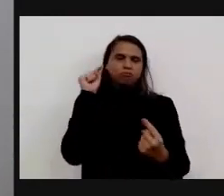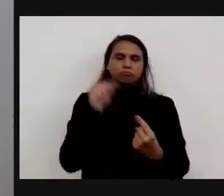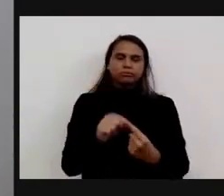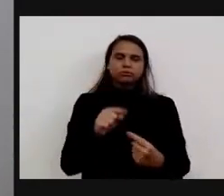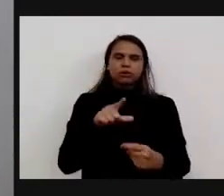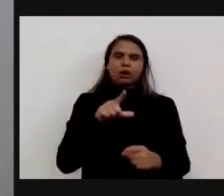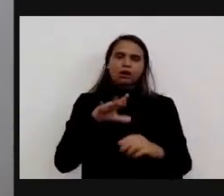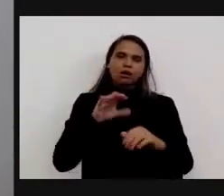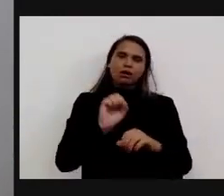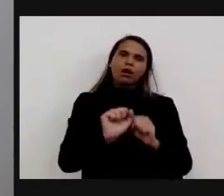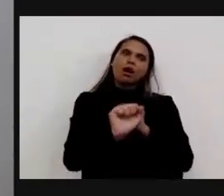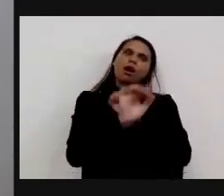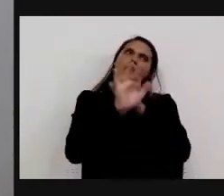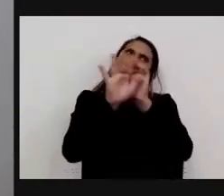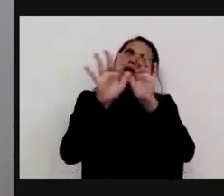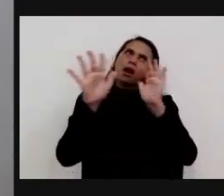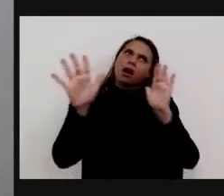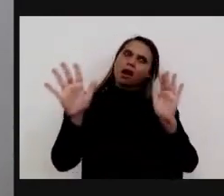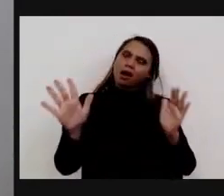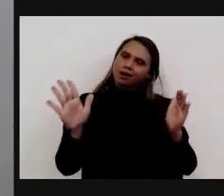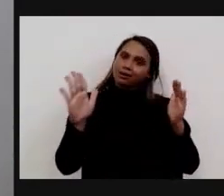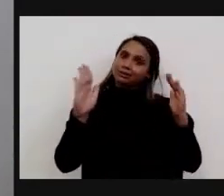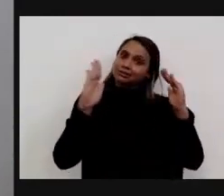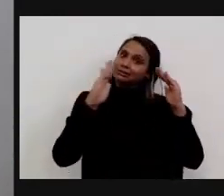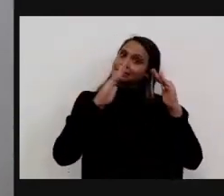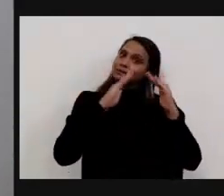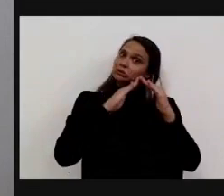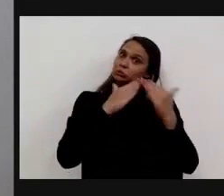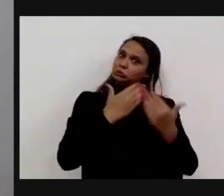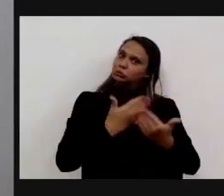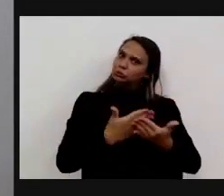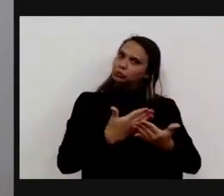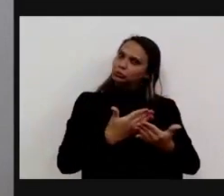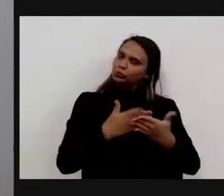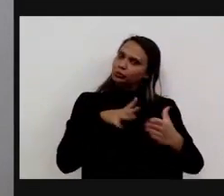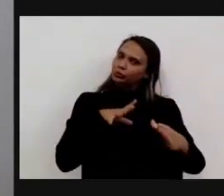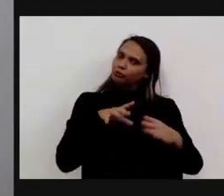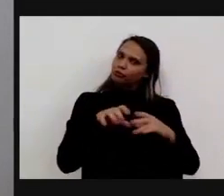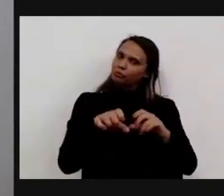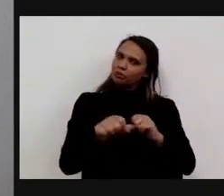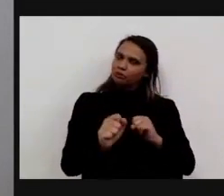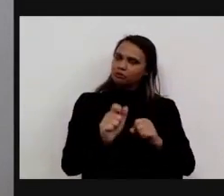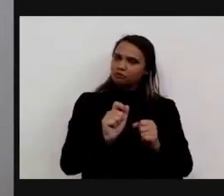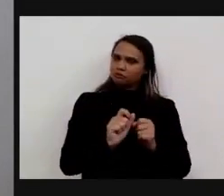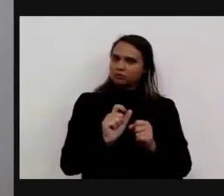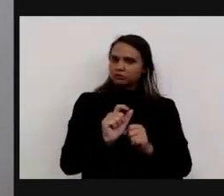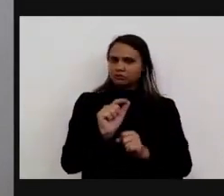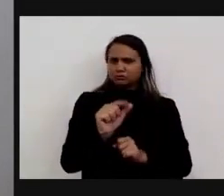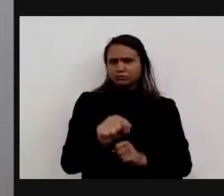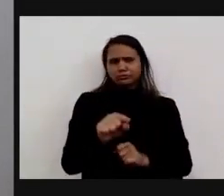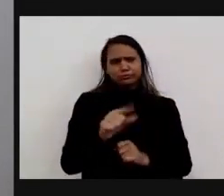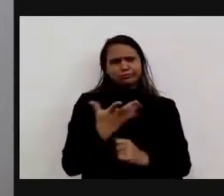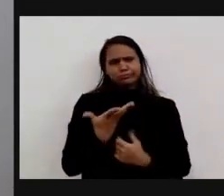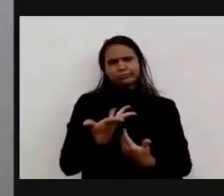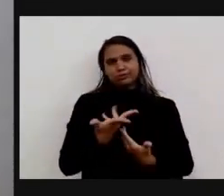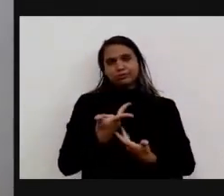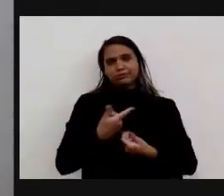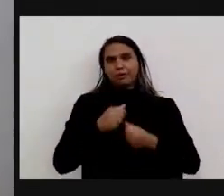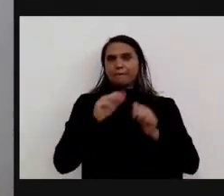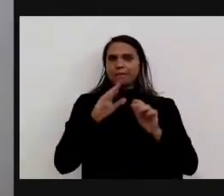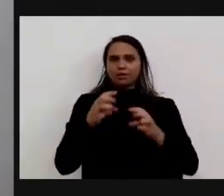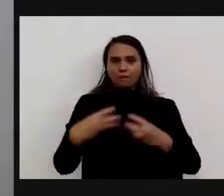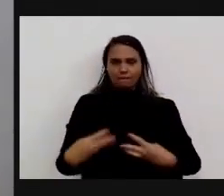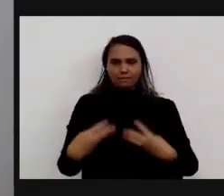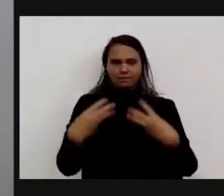uma escola né aquilo sem a informação fazer isso é maravilhoso não dá para de repente um Ministério da Saúde